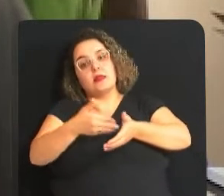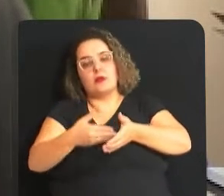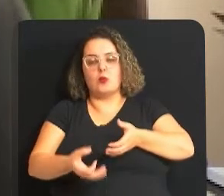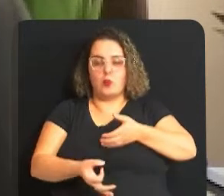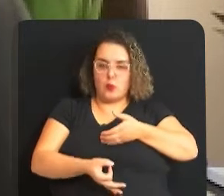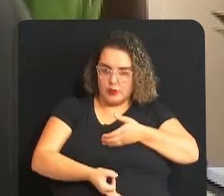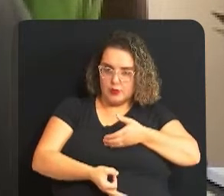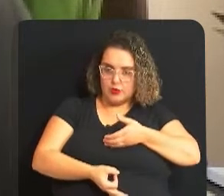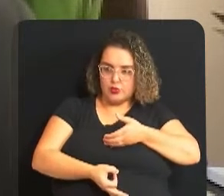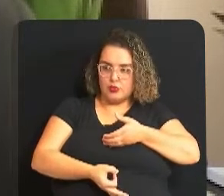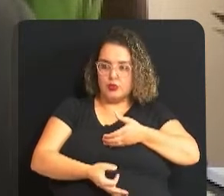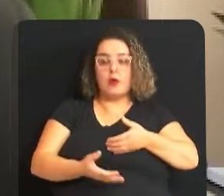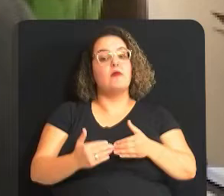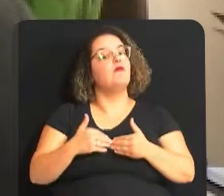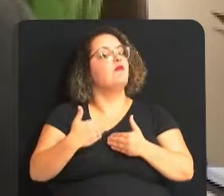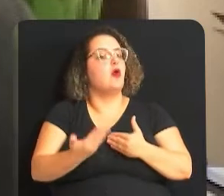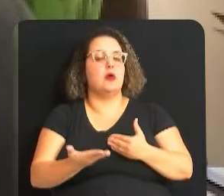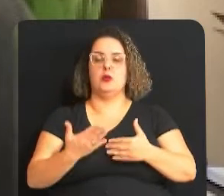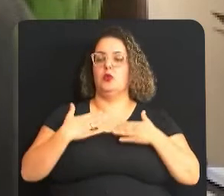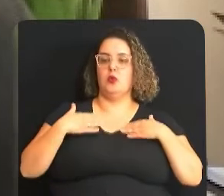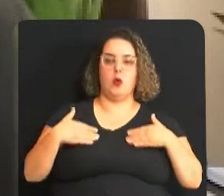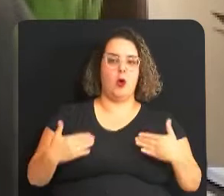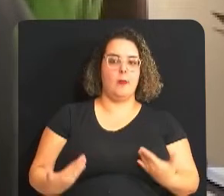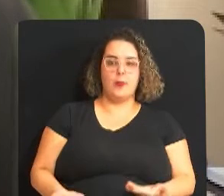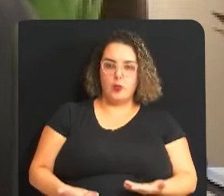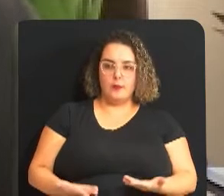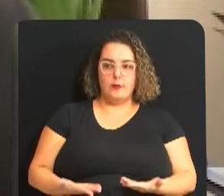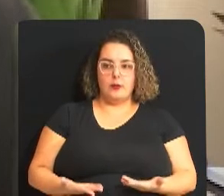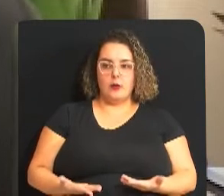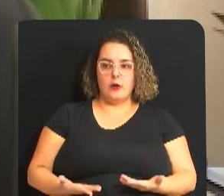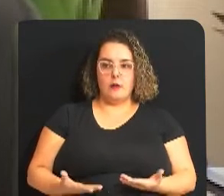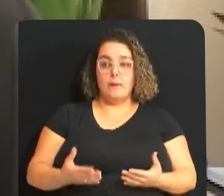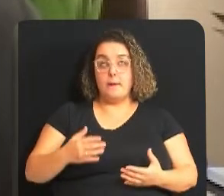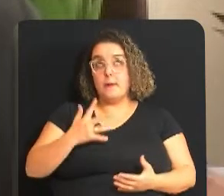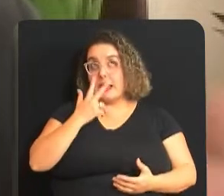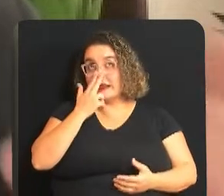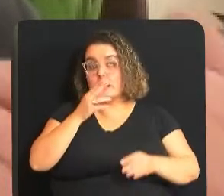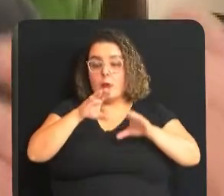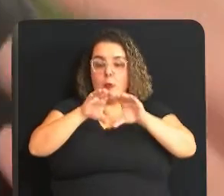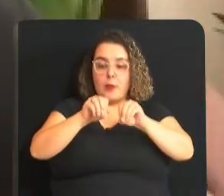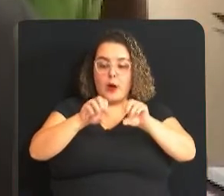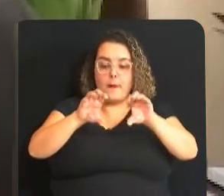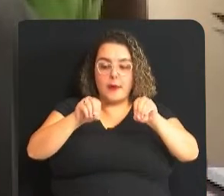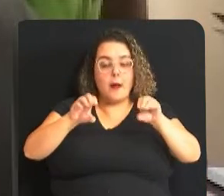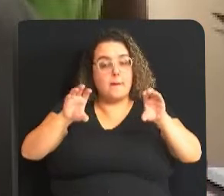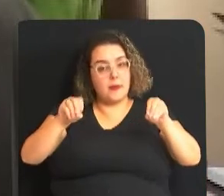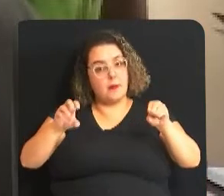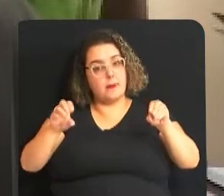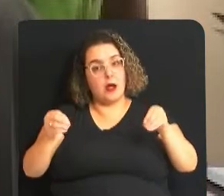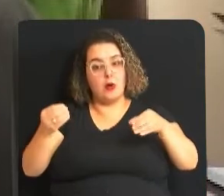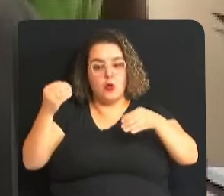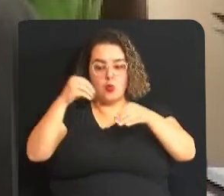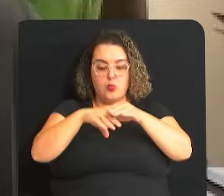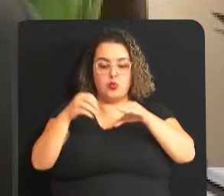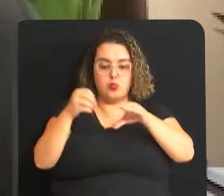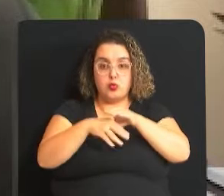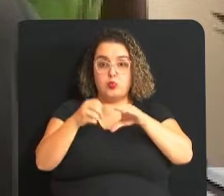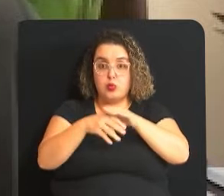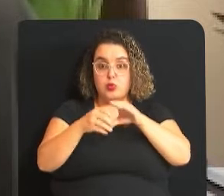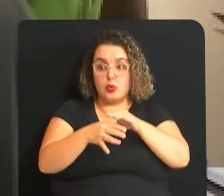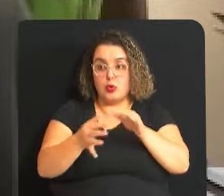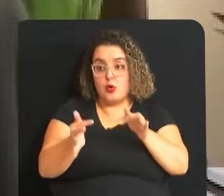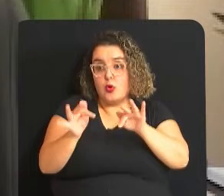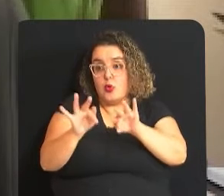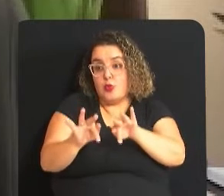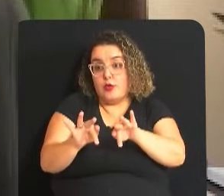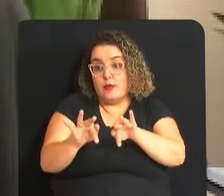é fora do corpo. É como se fosse uma linguiça que eu estou jogando comida e no final da